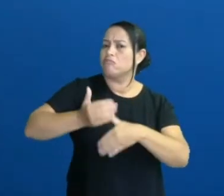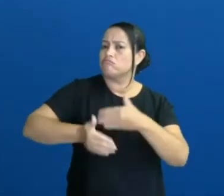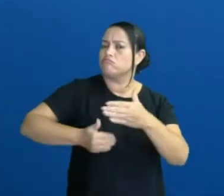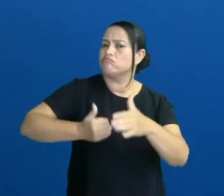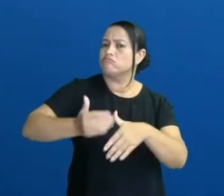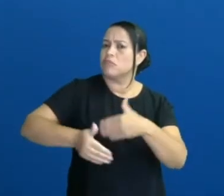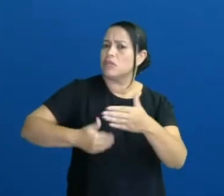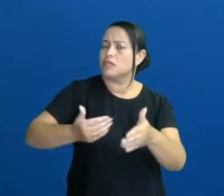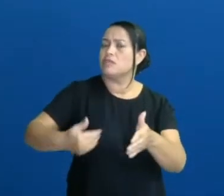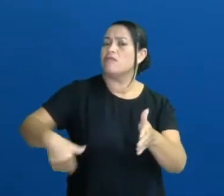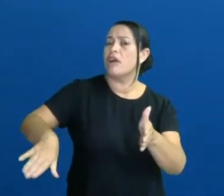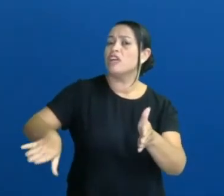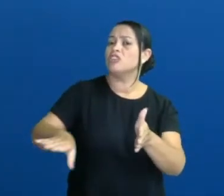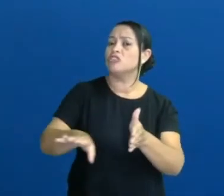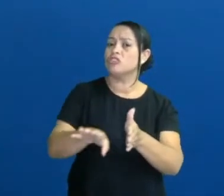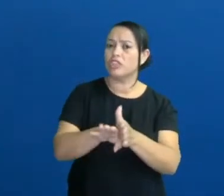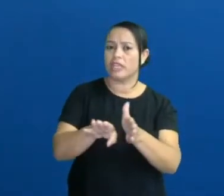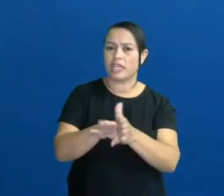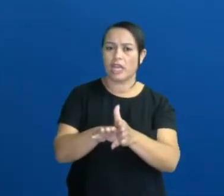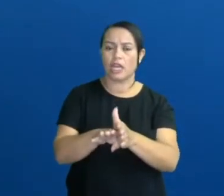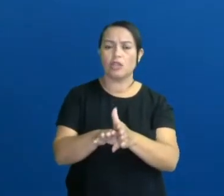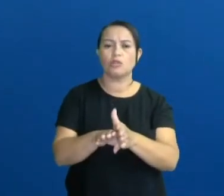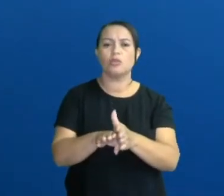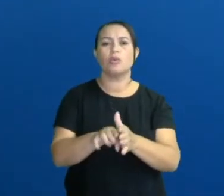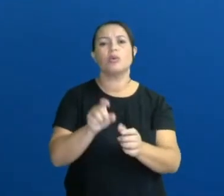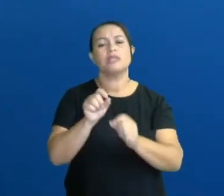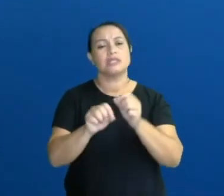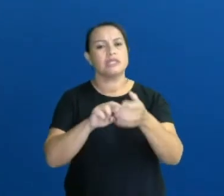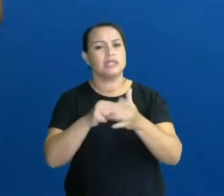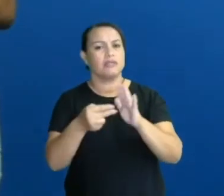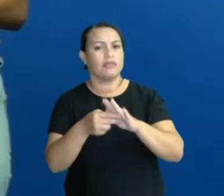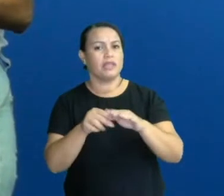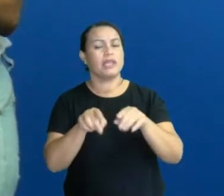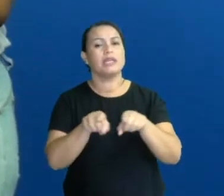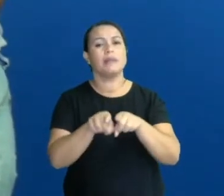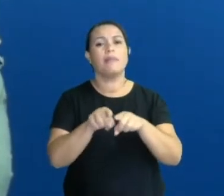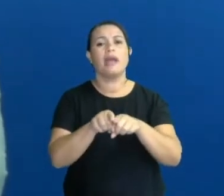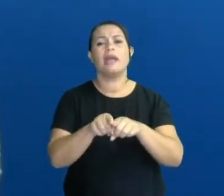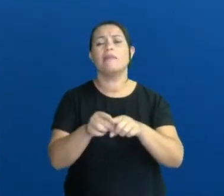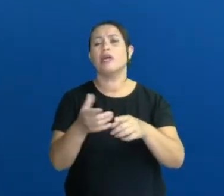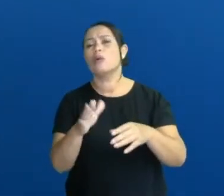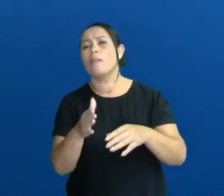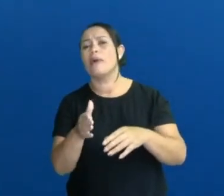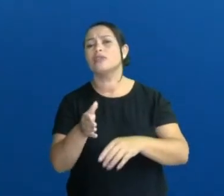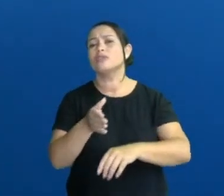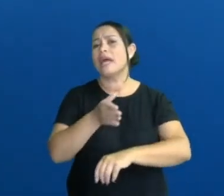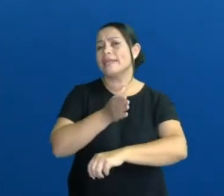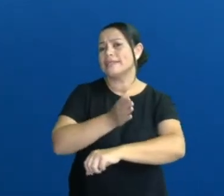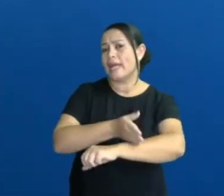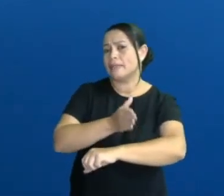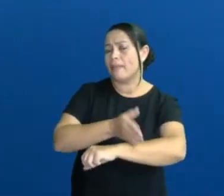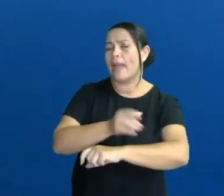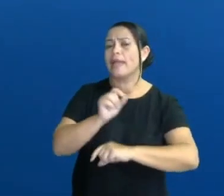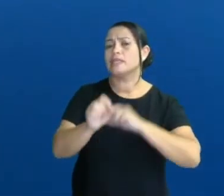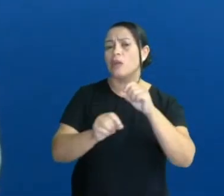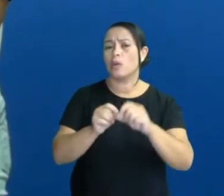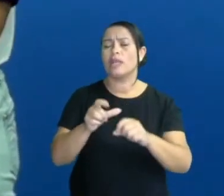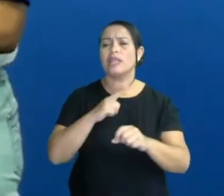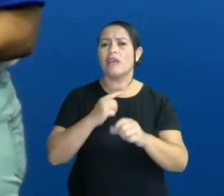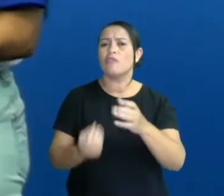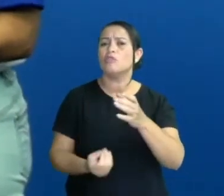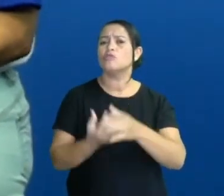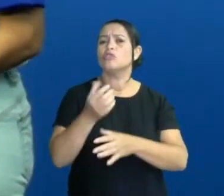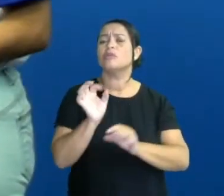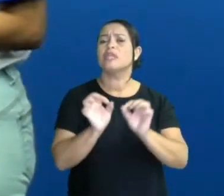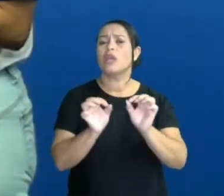vai chegando ao seu declínio, que é a Idade Média, outra forma de organização social vai